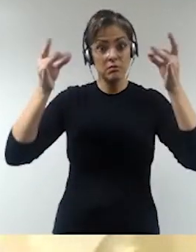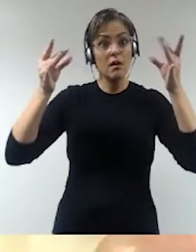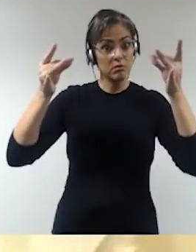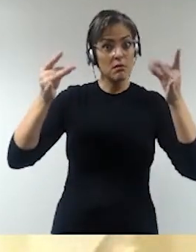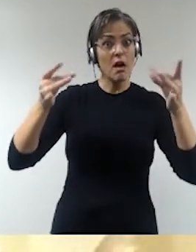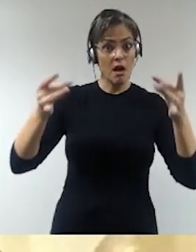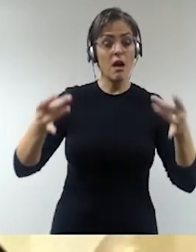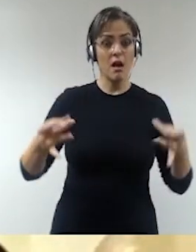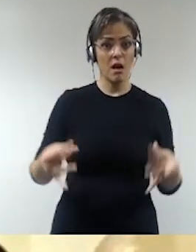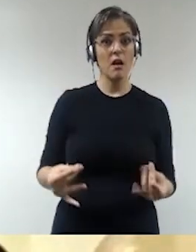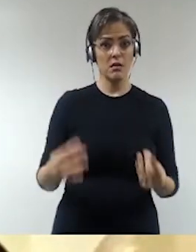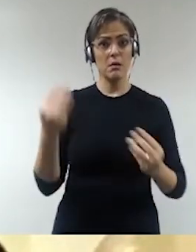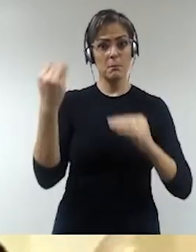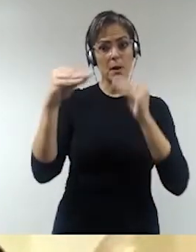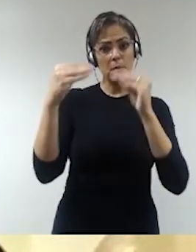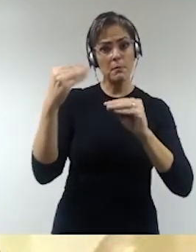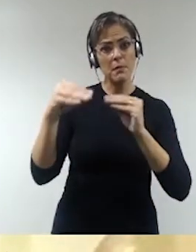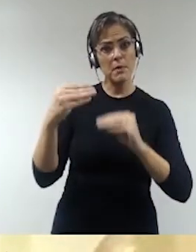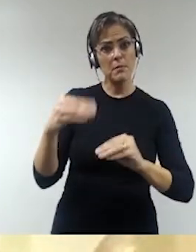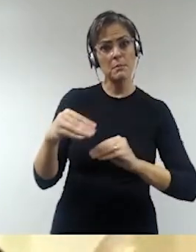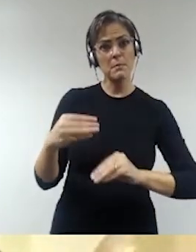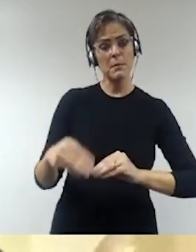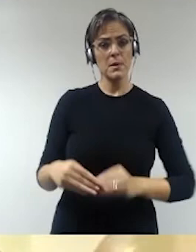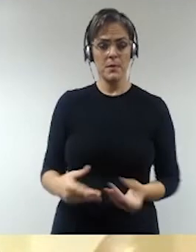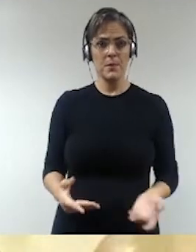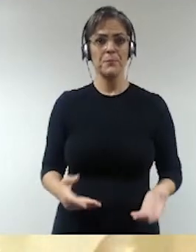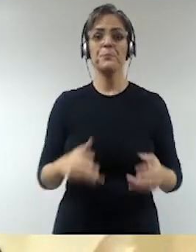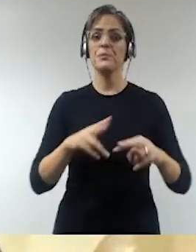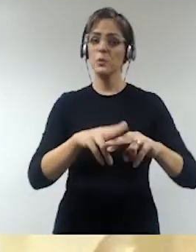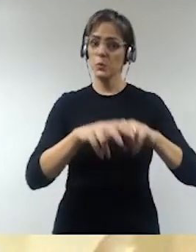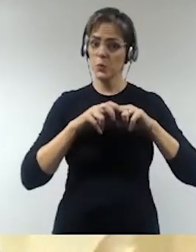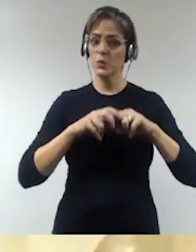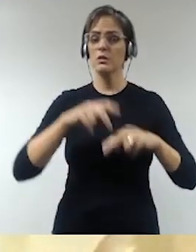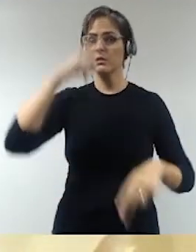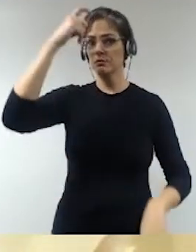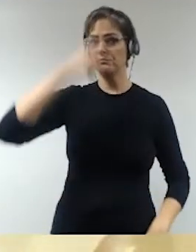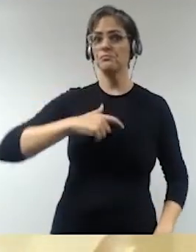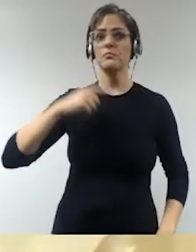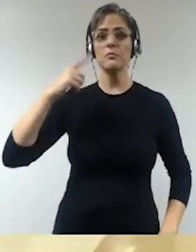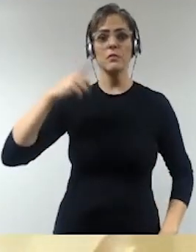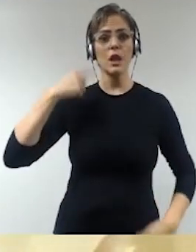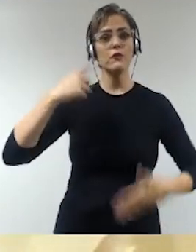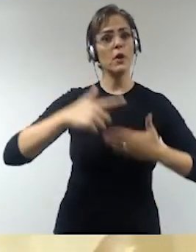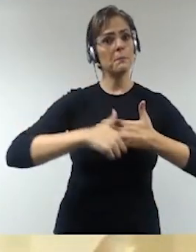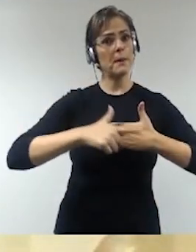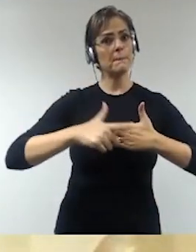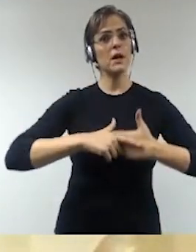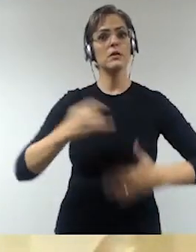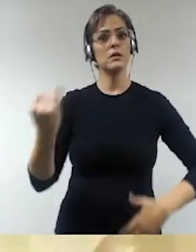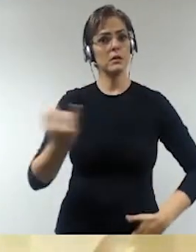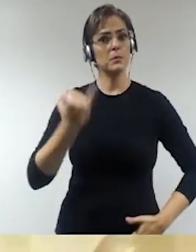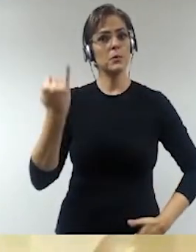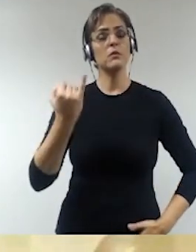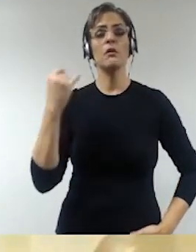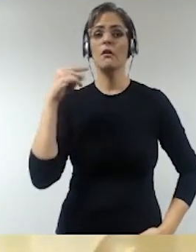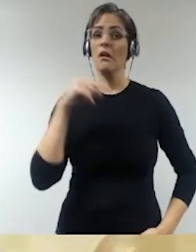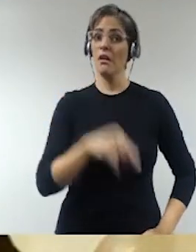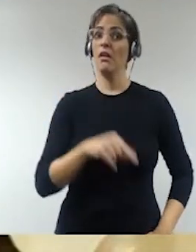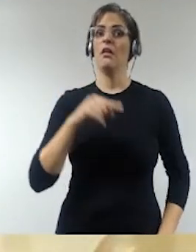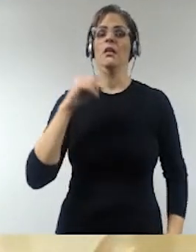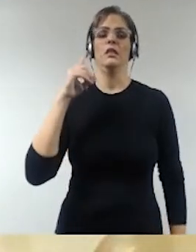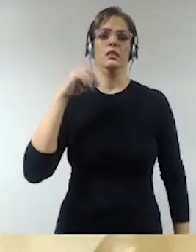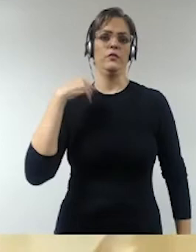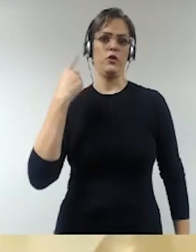consequências. Então, nesse sentido, o papel do advogado ganha relevo, porque quem vai trazer ao